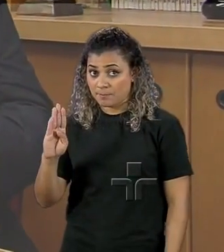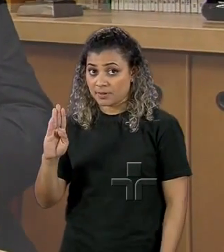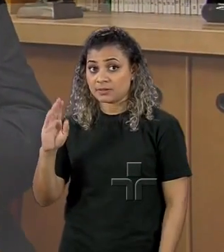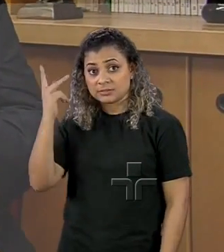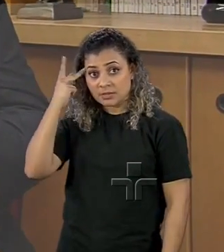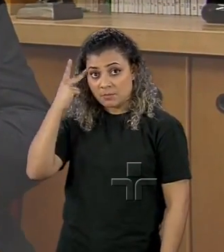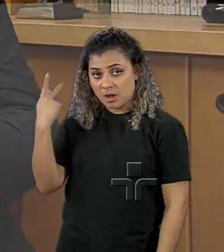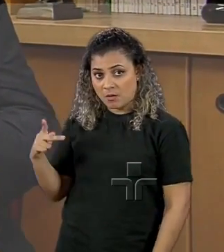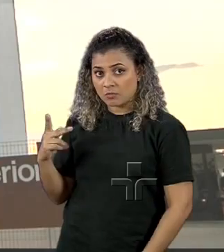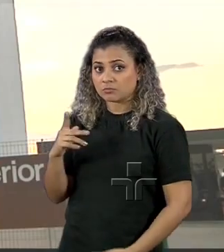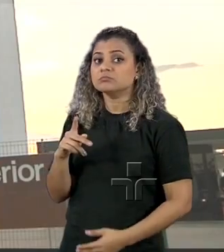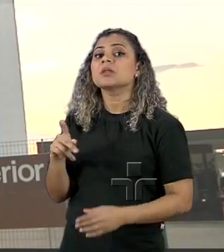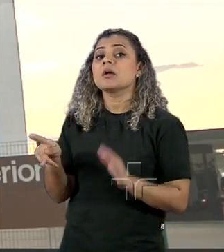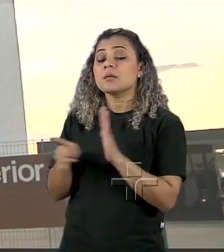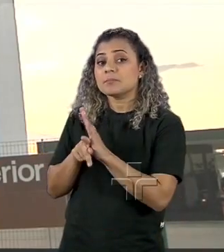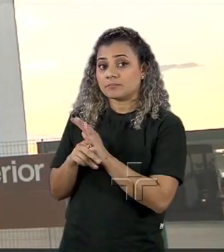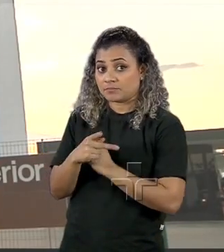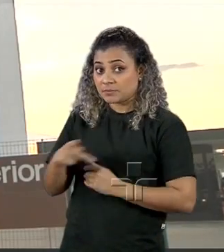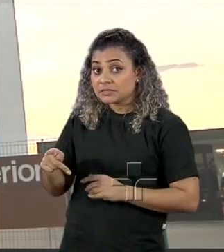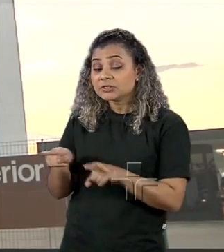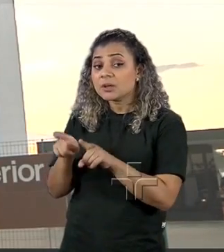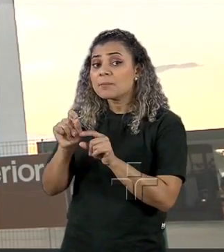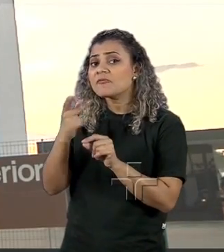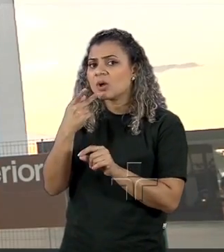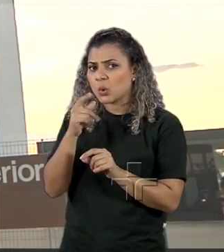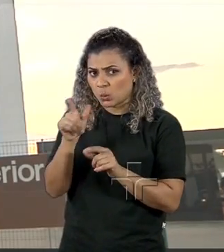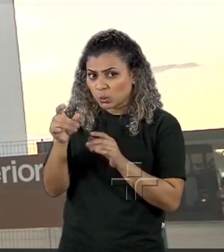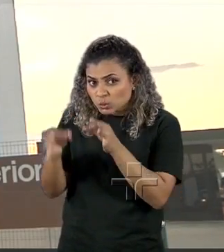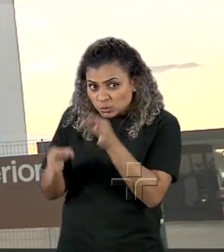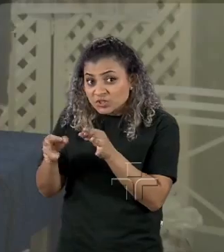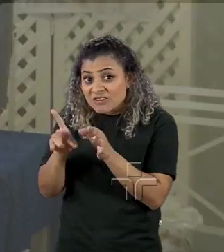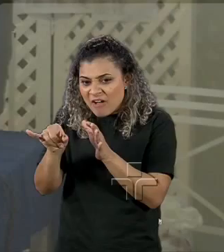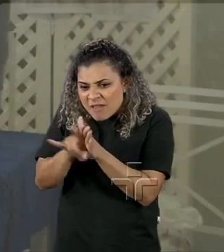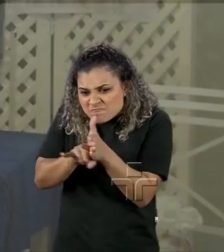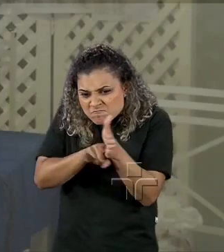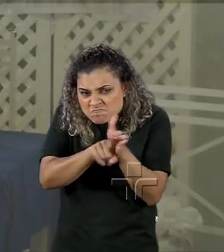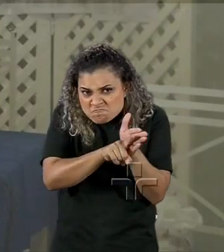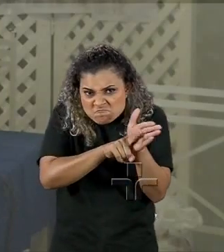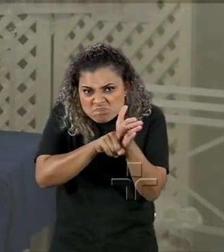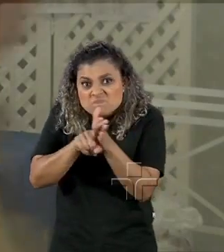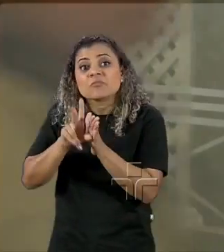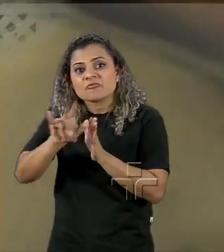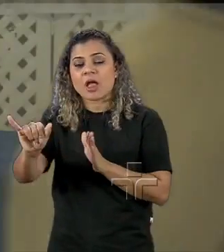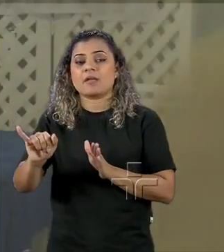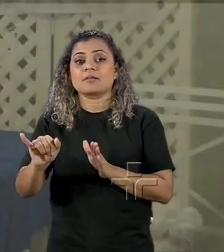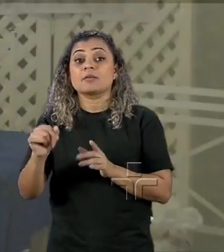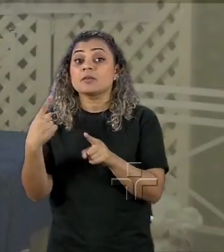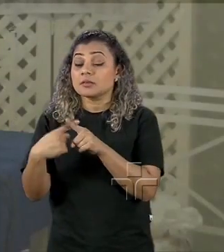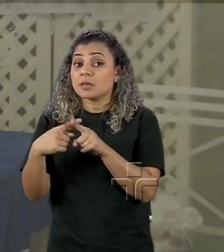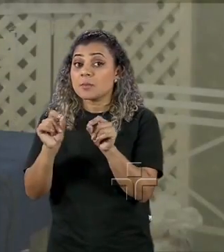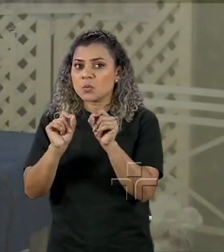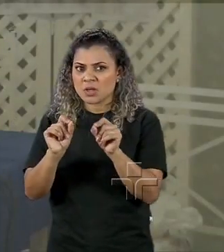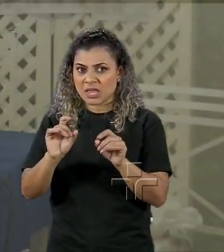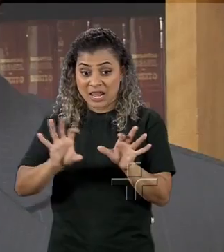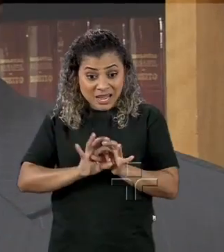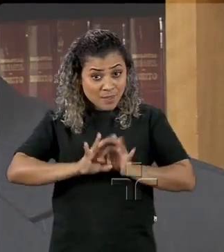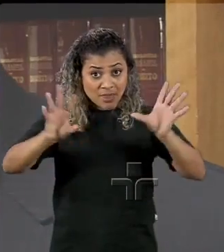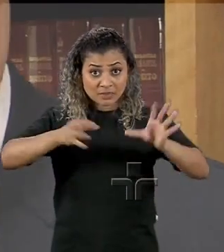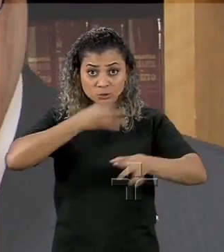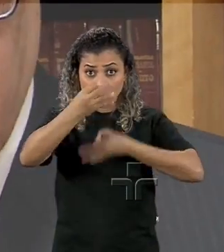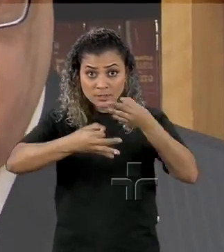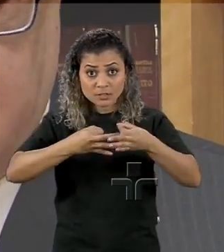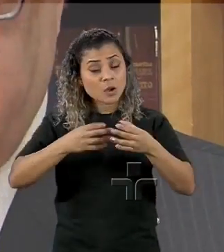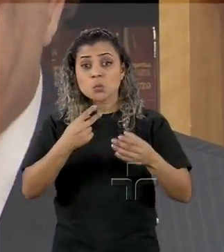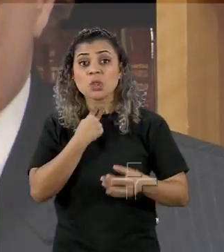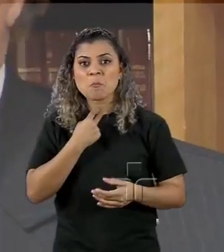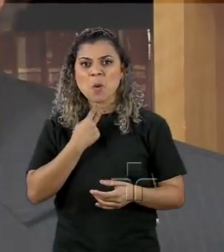de cancelar o pleito, a Justiça fará uma rigorosa investigação. Para ele, o cerceamento da liberdade de expressão não